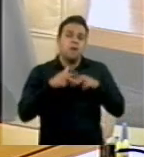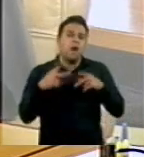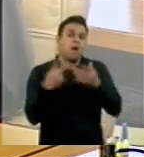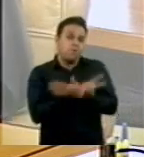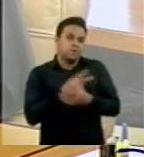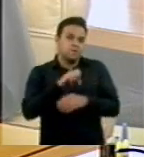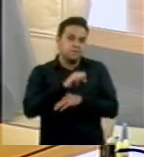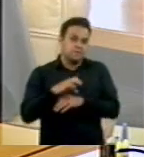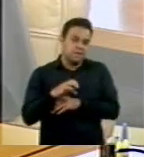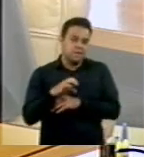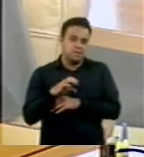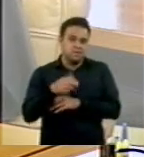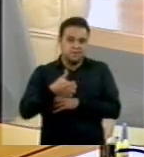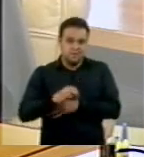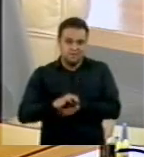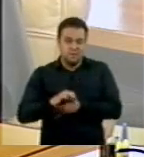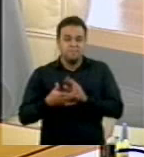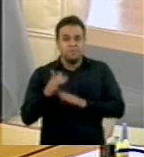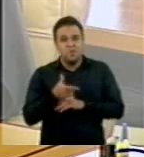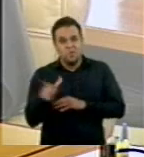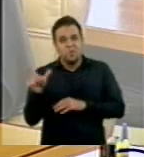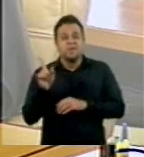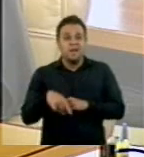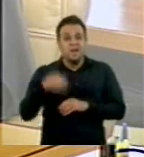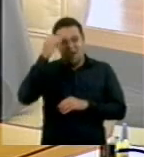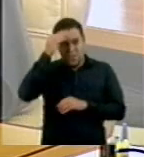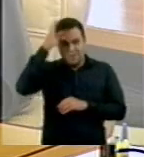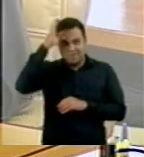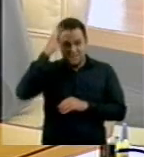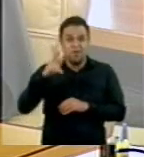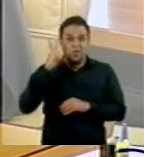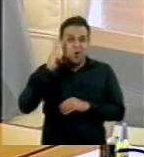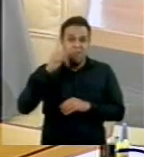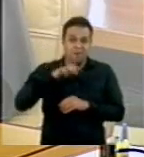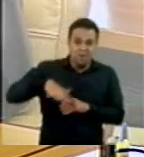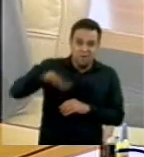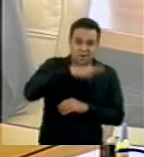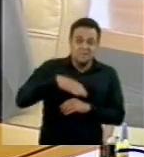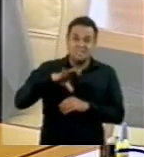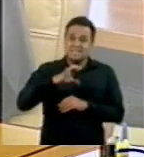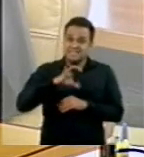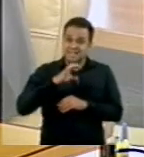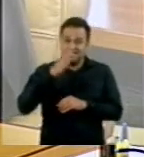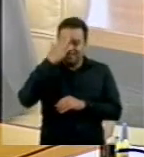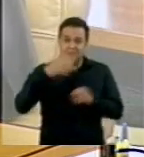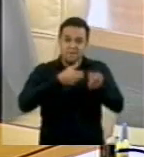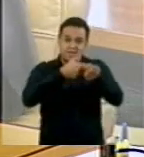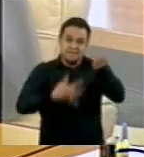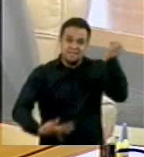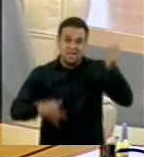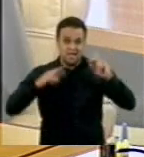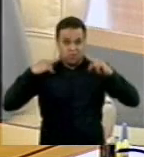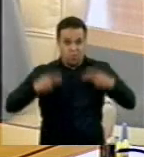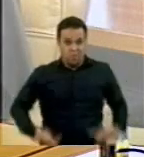praticadas. De outra parte, é de conhecimento comum da ciência que o sangue humano